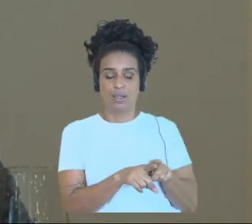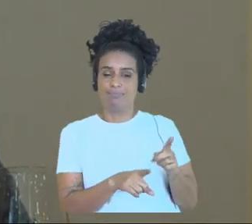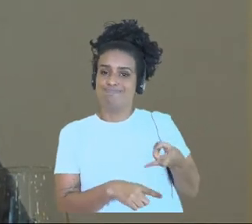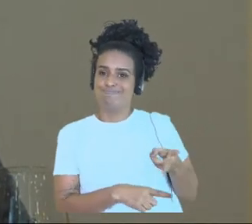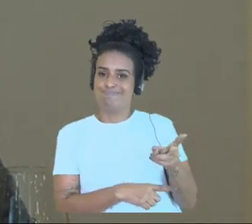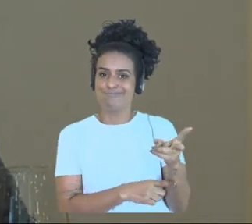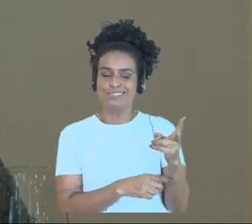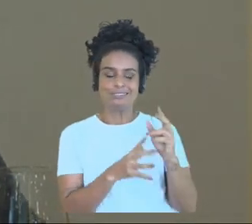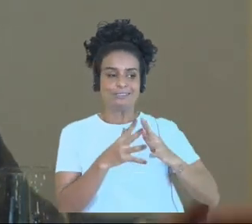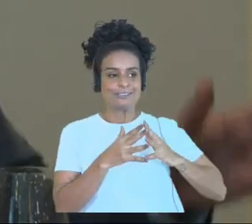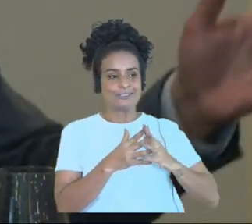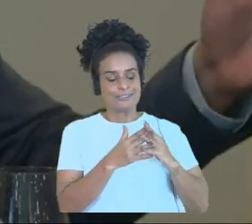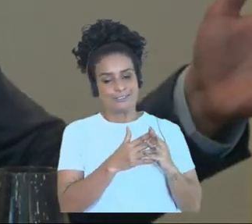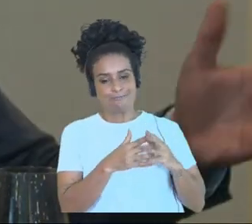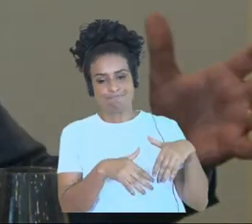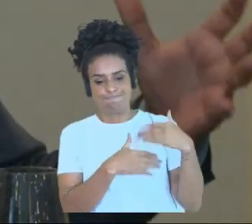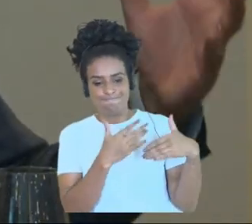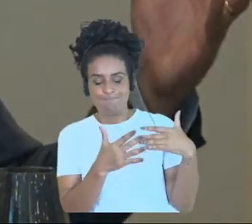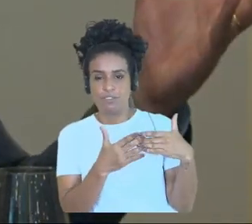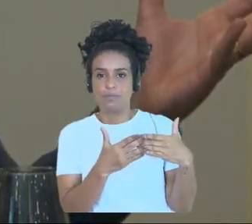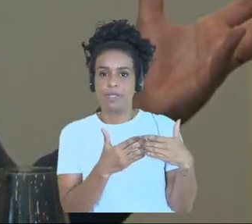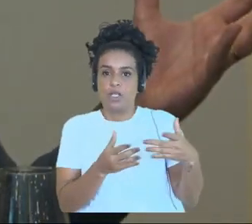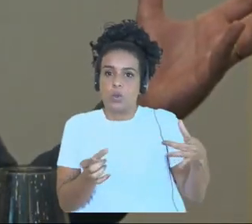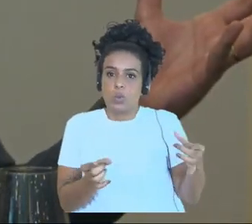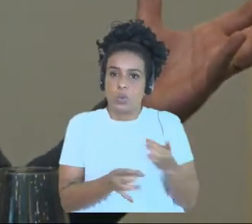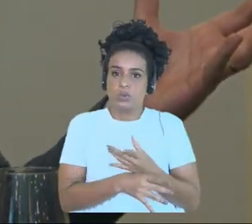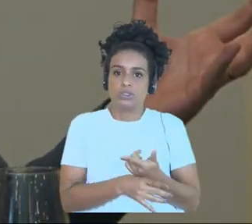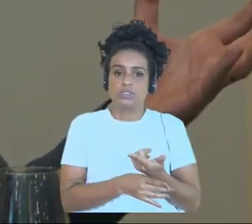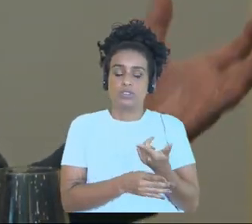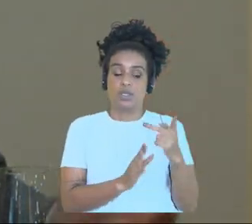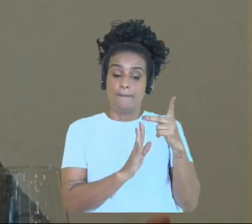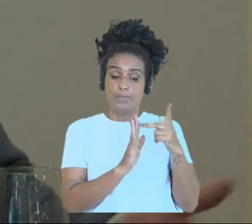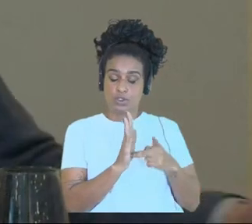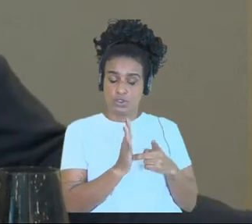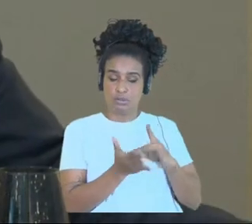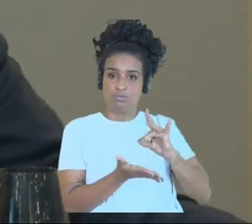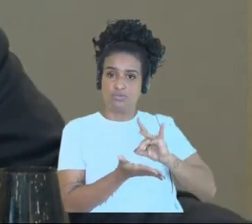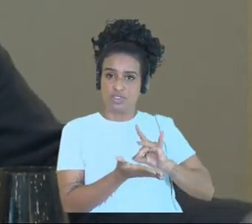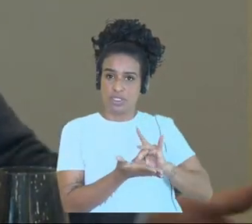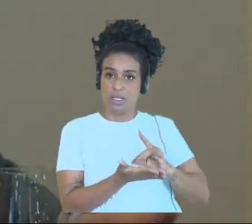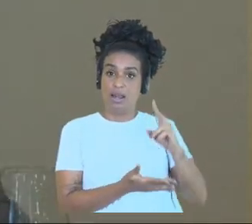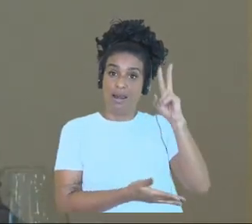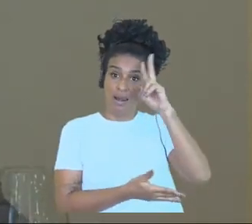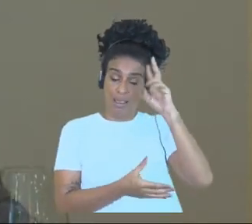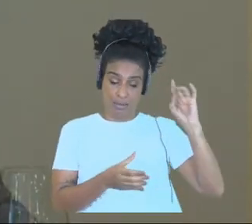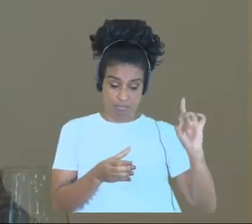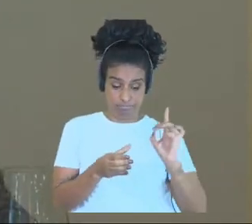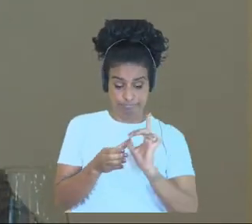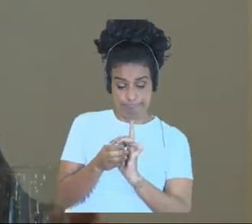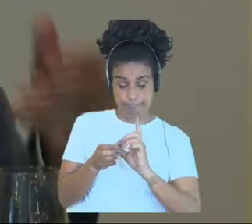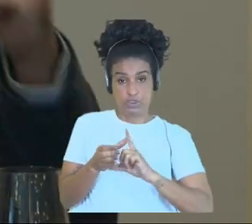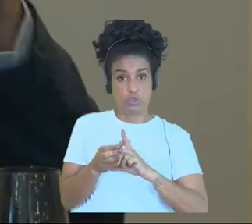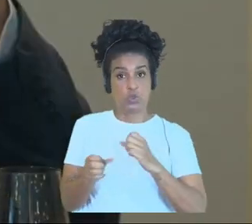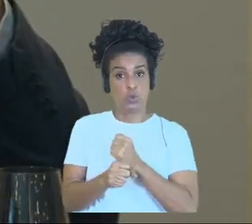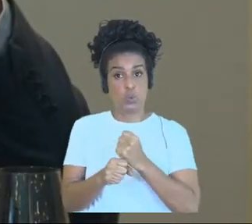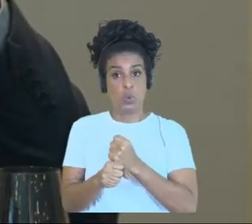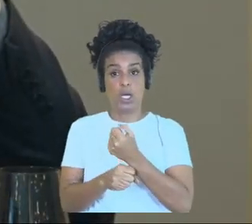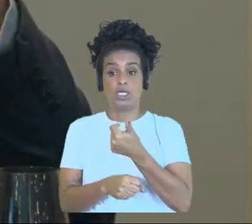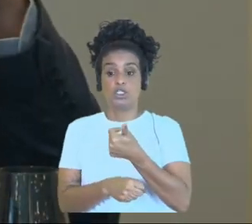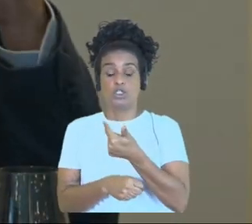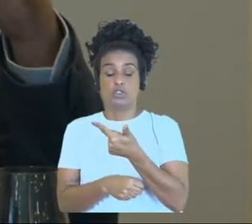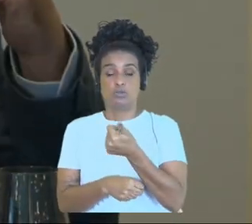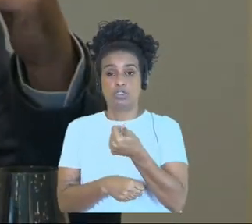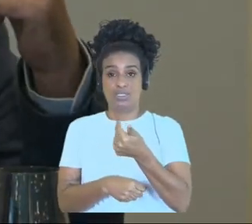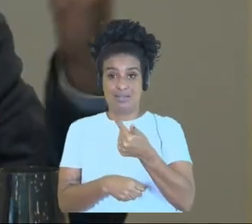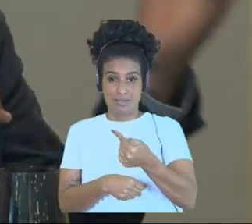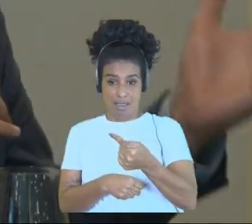se possa tanto concluir o projeto original do Mercosul, lembra que a Venezuela estava no Mercosul e foi suspensa em 2017,